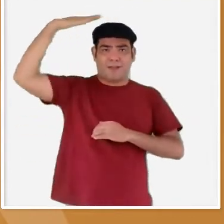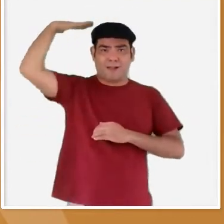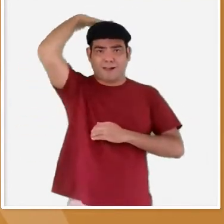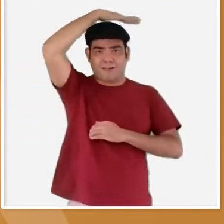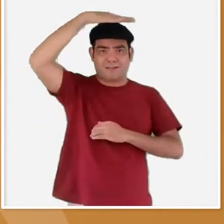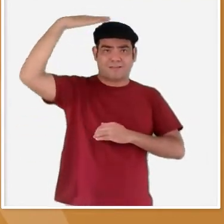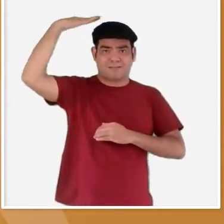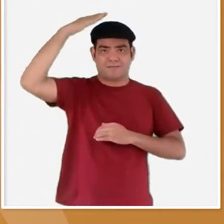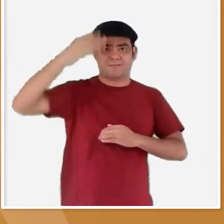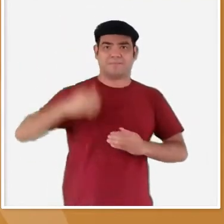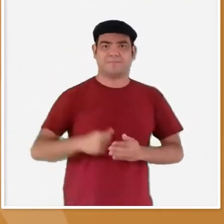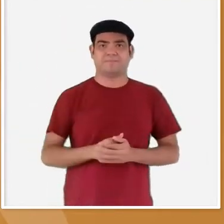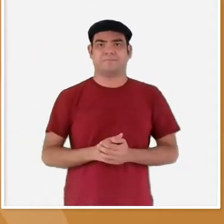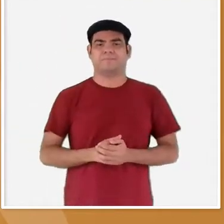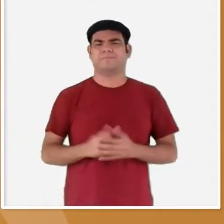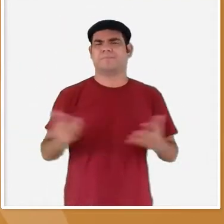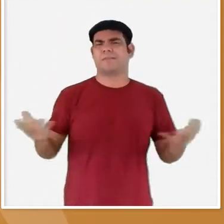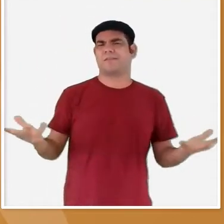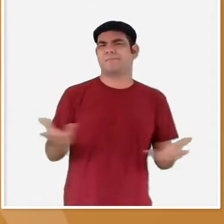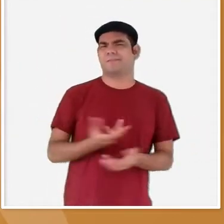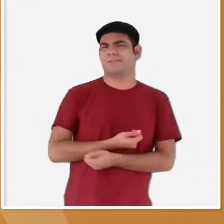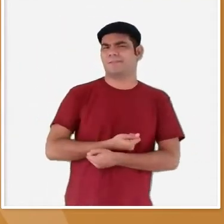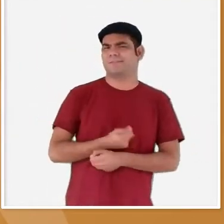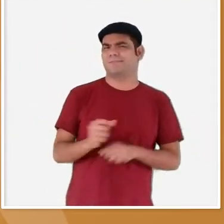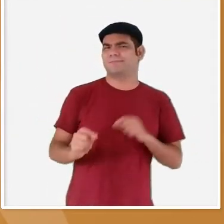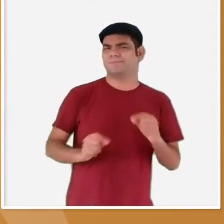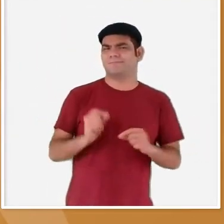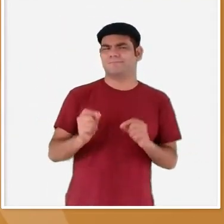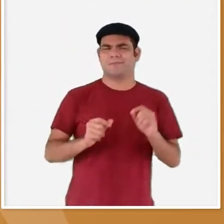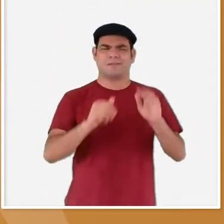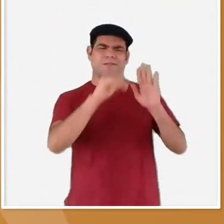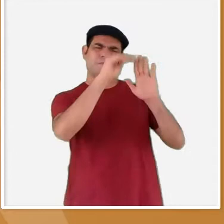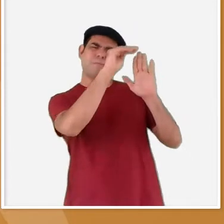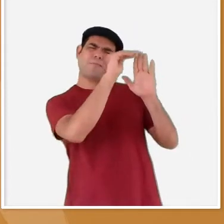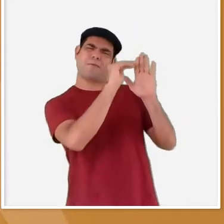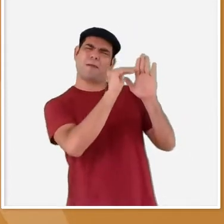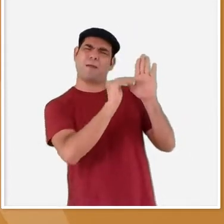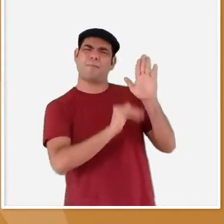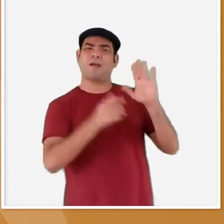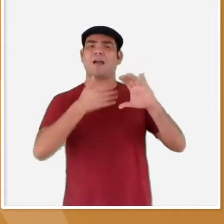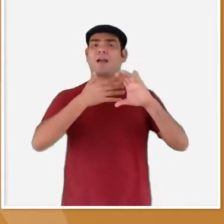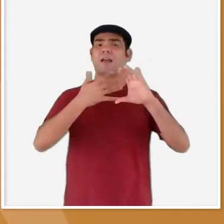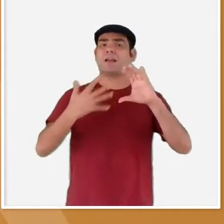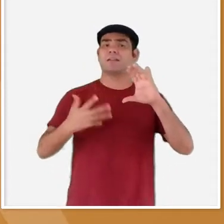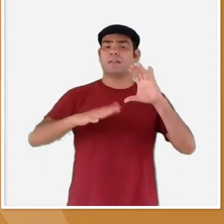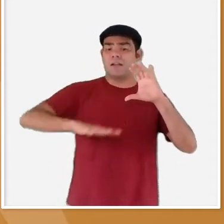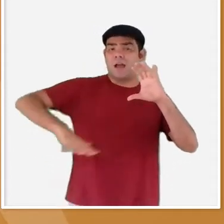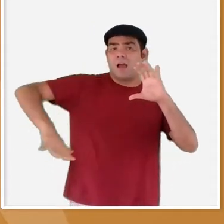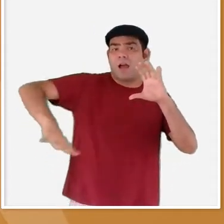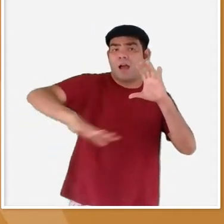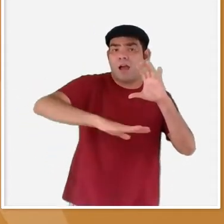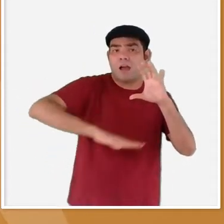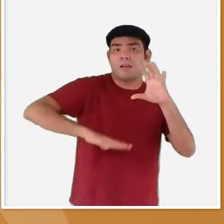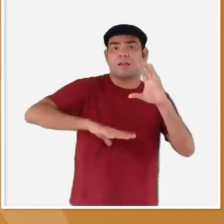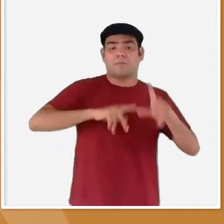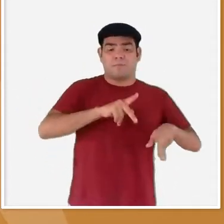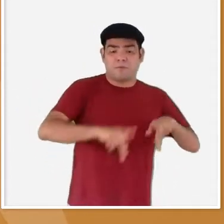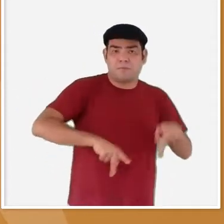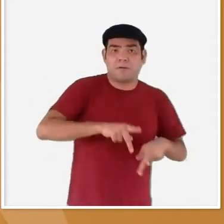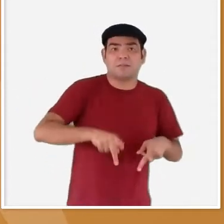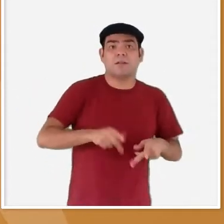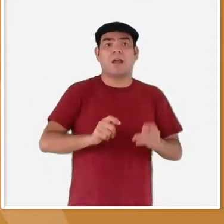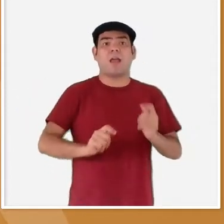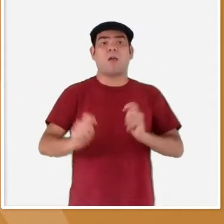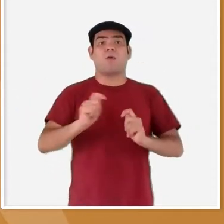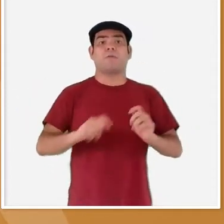Habilidade: descrever as características do território, população e economia do México.